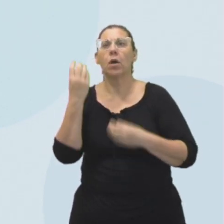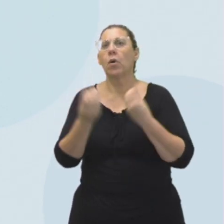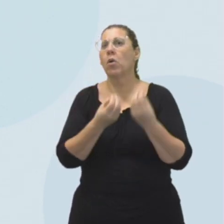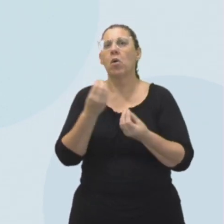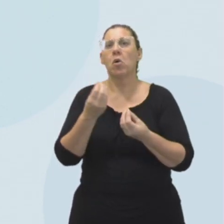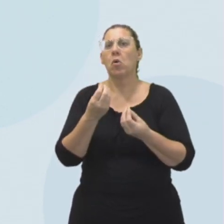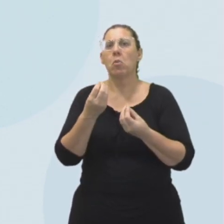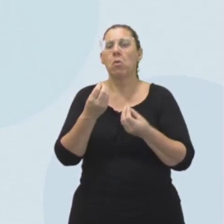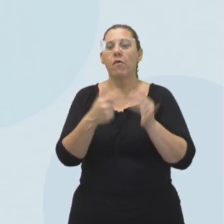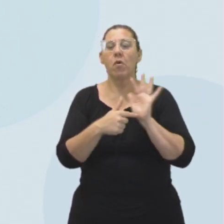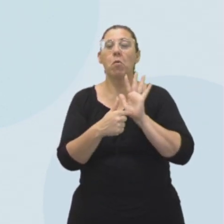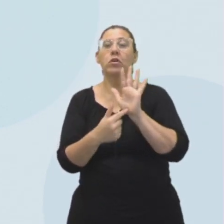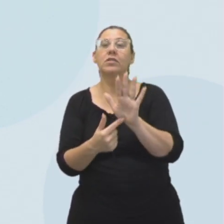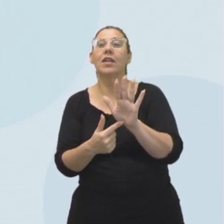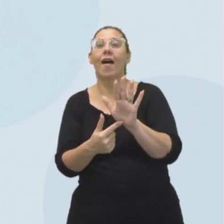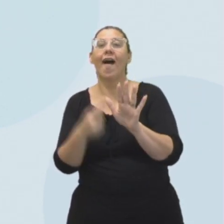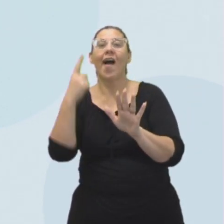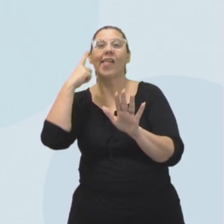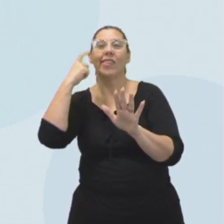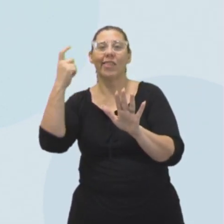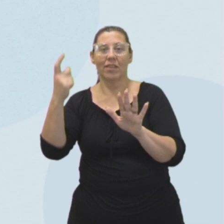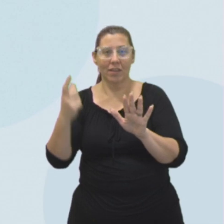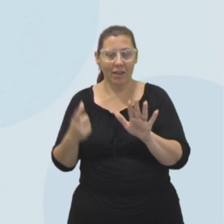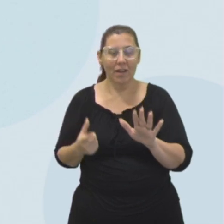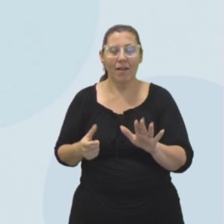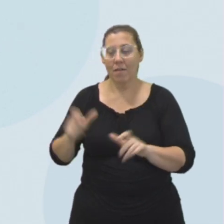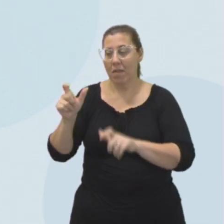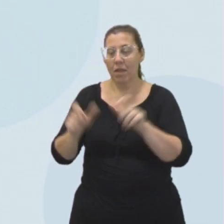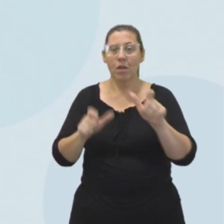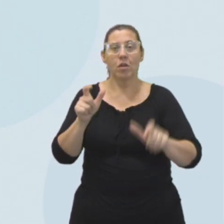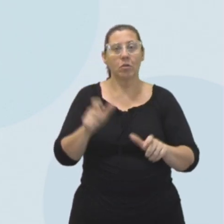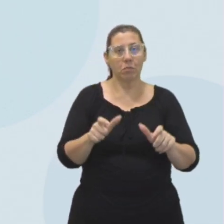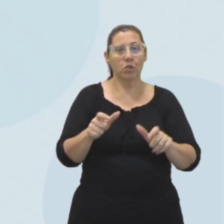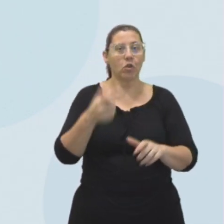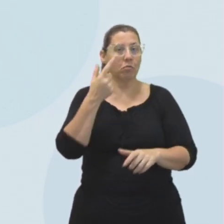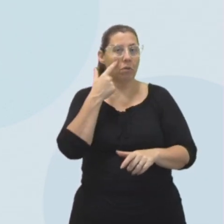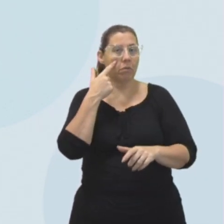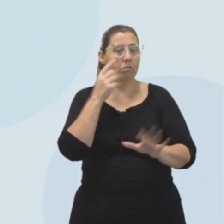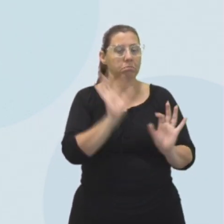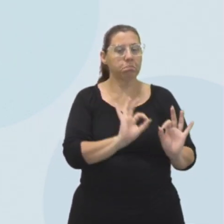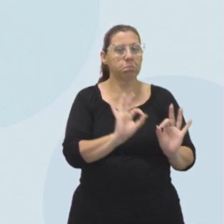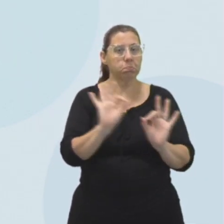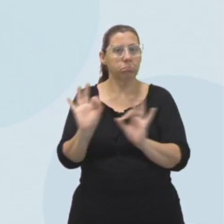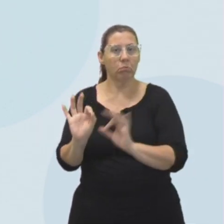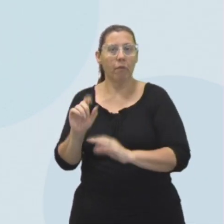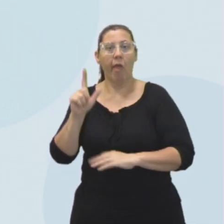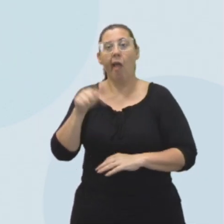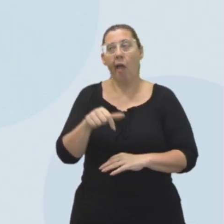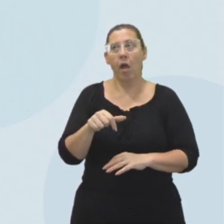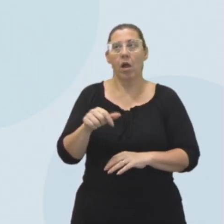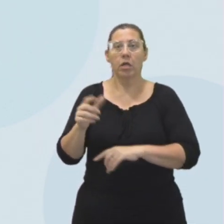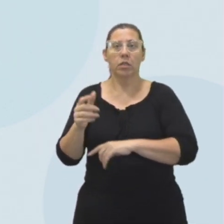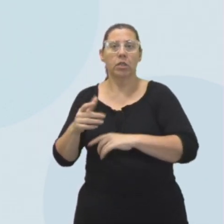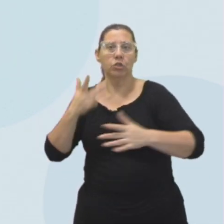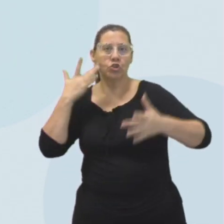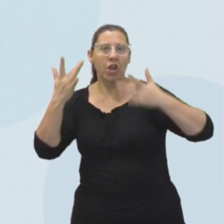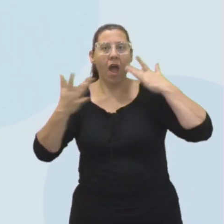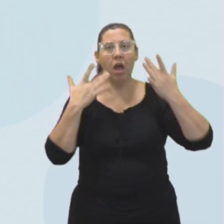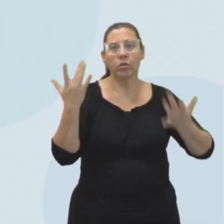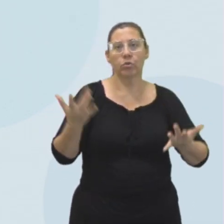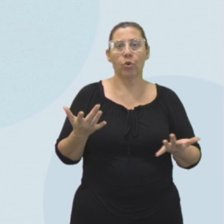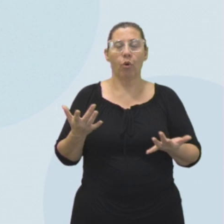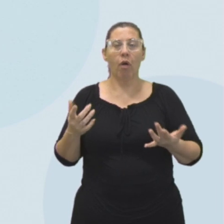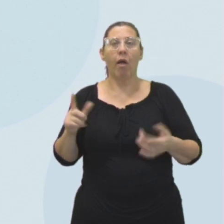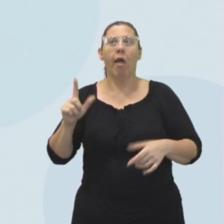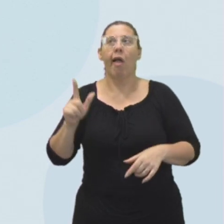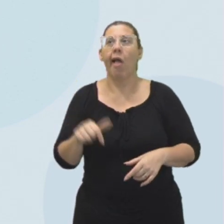vou transmitir este tema para as pessoas que irão assistir. É por meio de teatro, encenação,